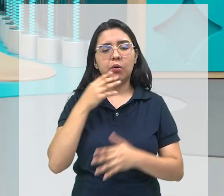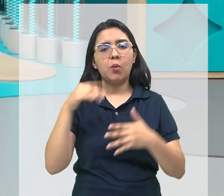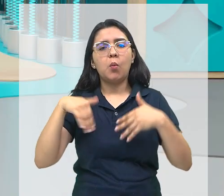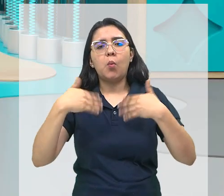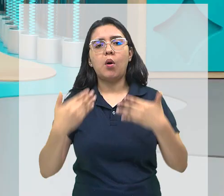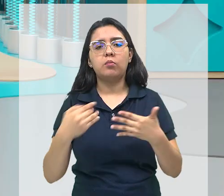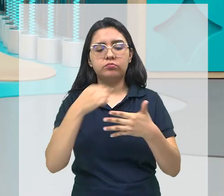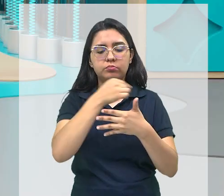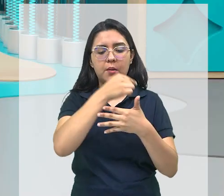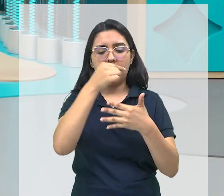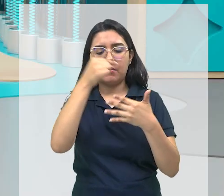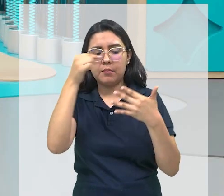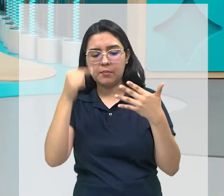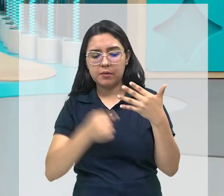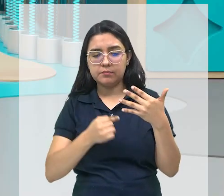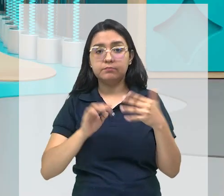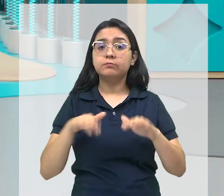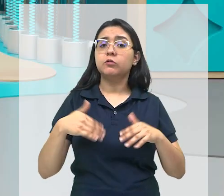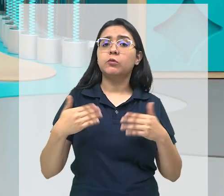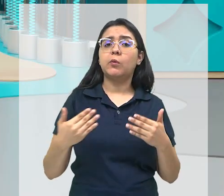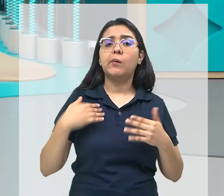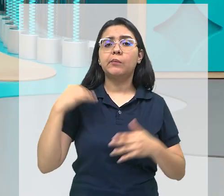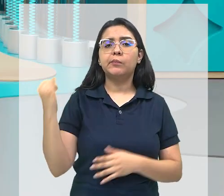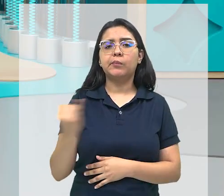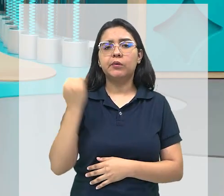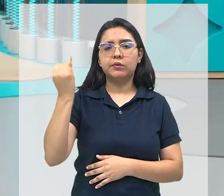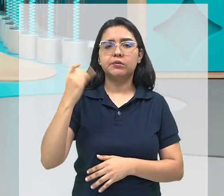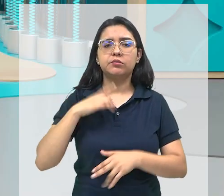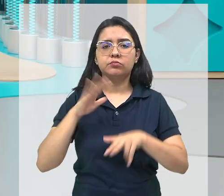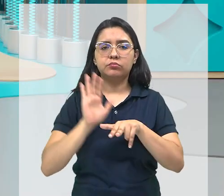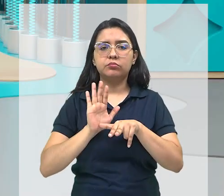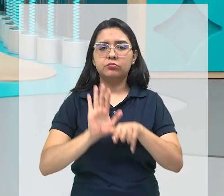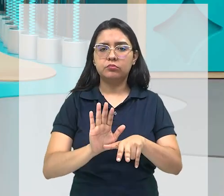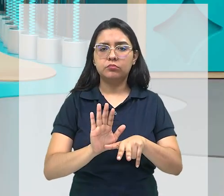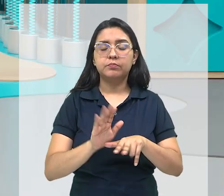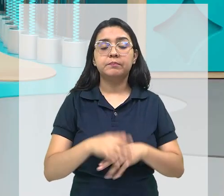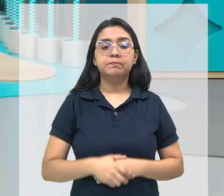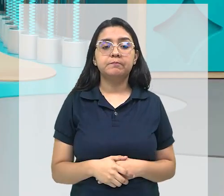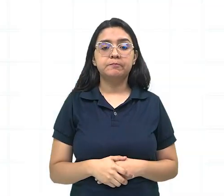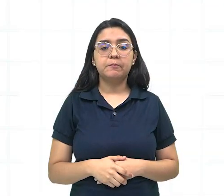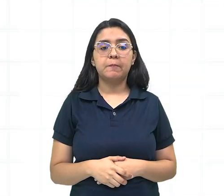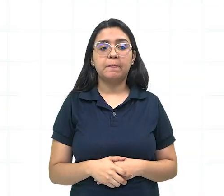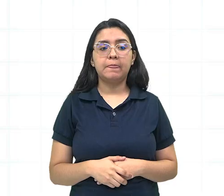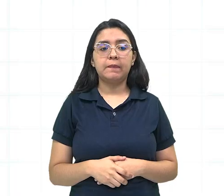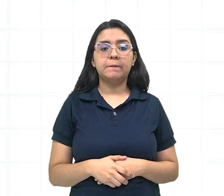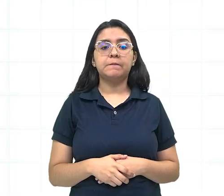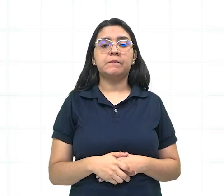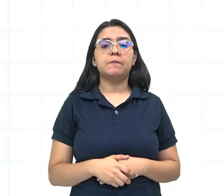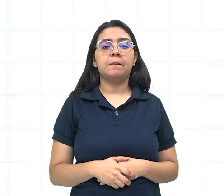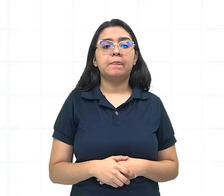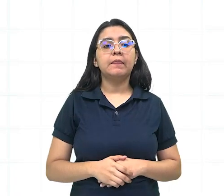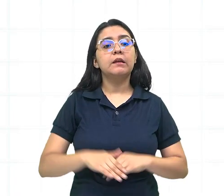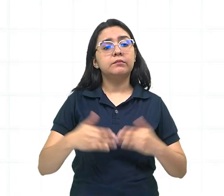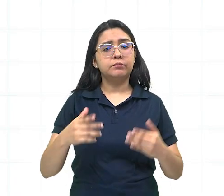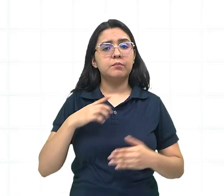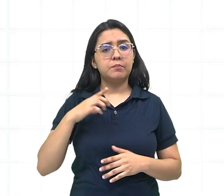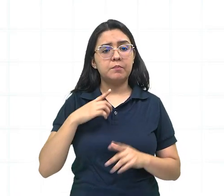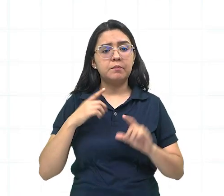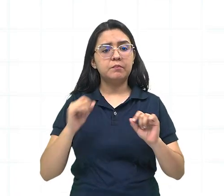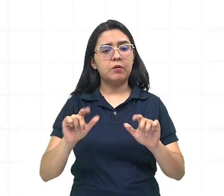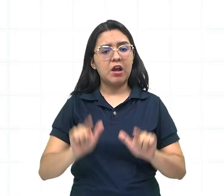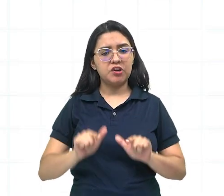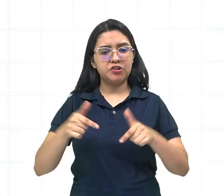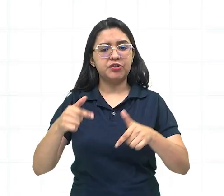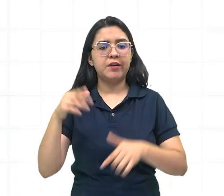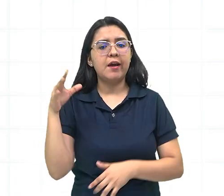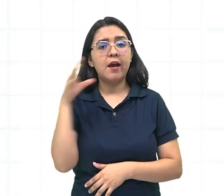esses procedimentos. Então, qual é a importância dos primeiros socorros? É ter uma rápida